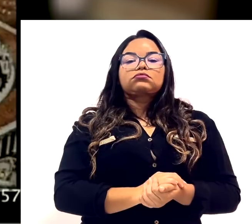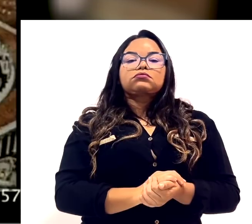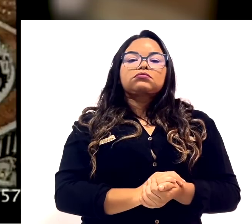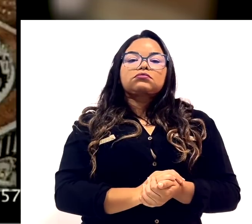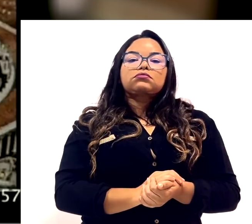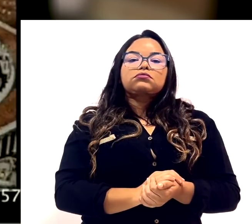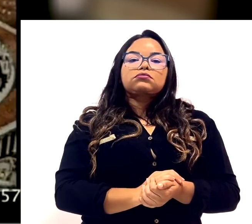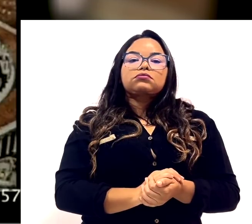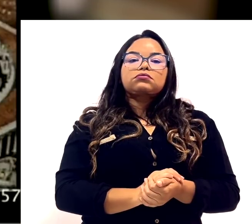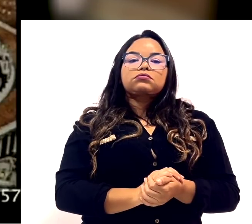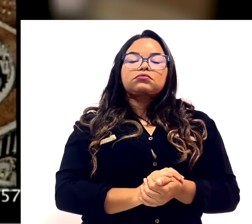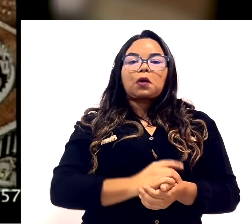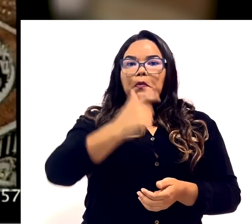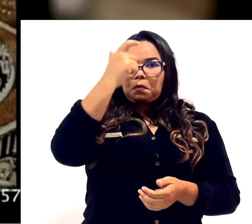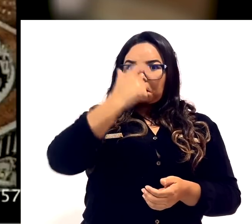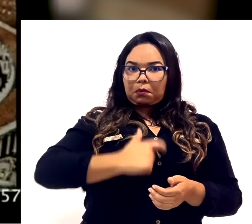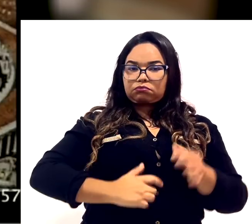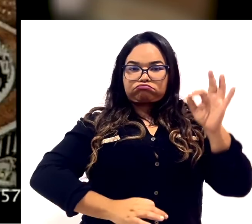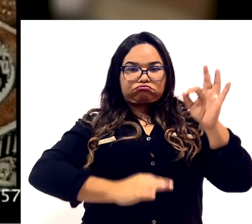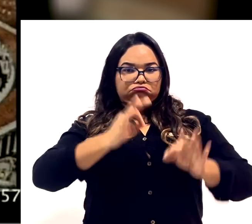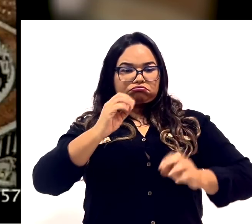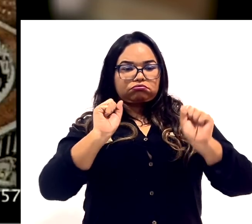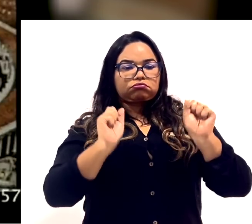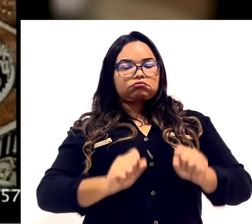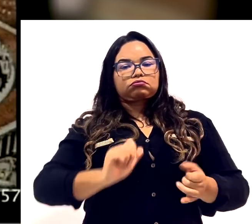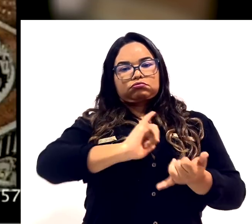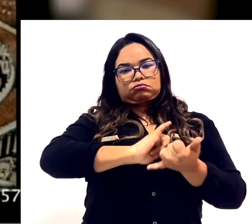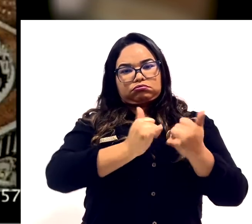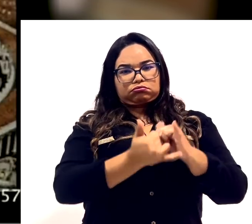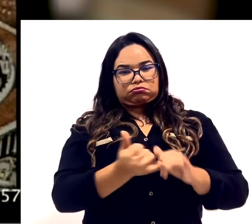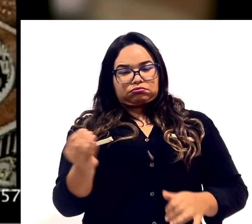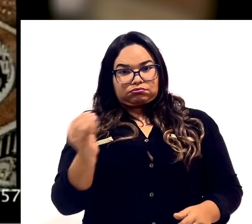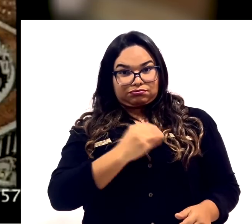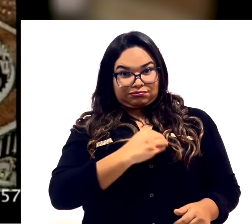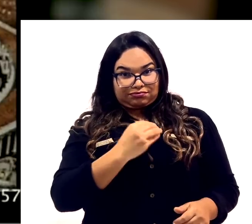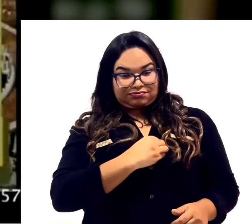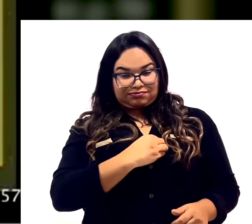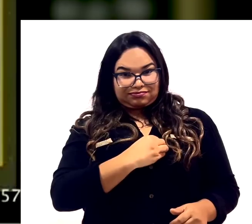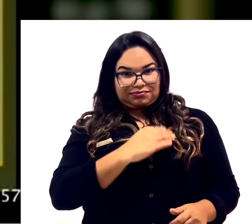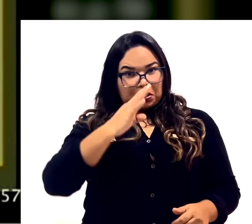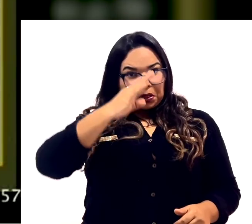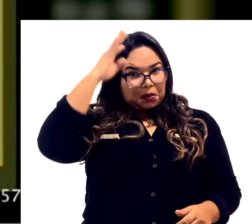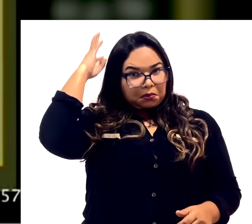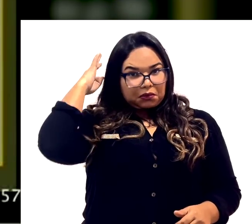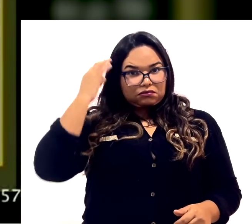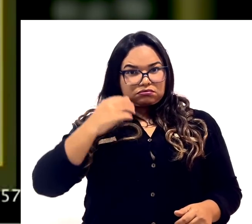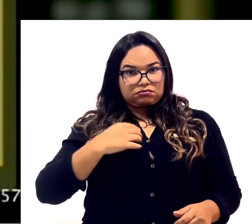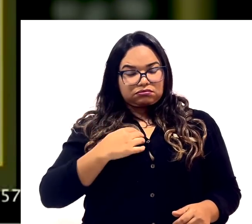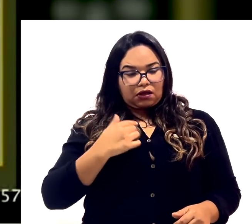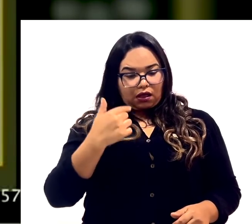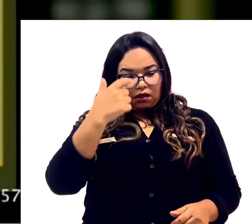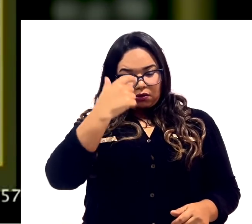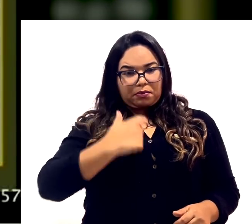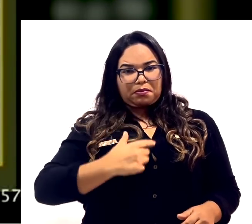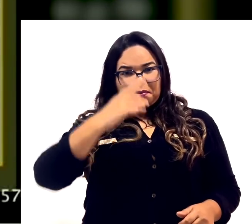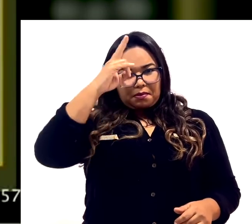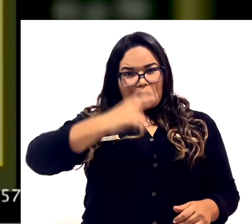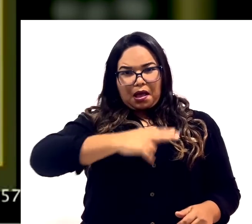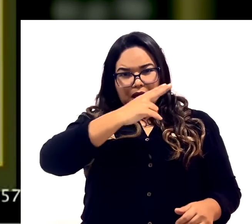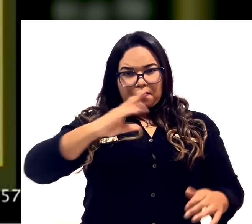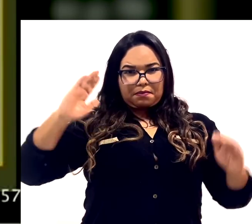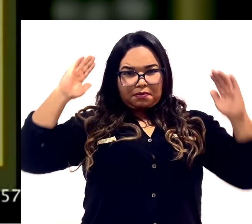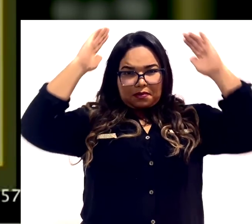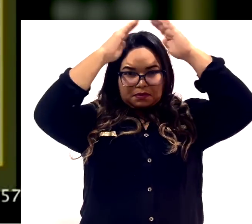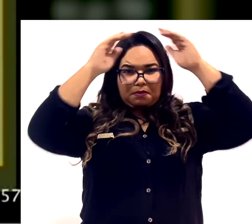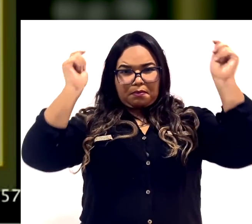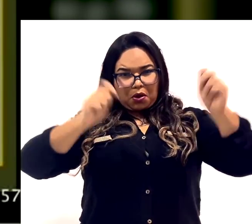judicial incluirá mesmo o poder para perdoar pecados. Portanto, Roma diz que pode perdoar pecados. O sacerdote